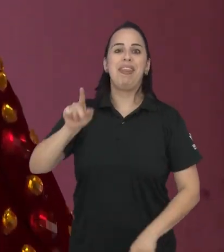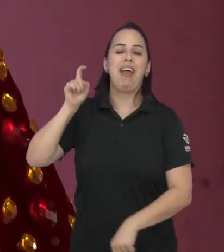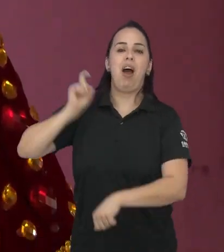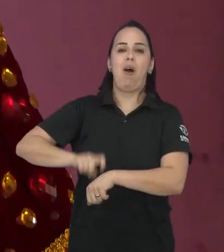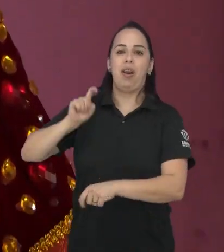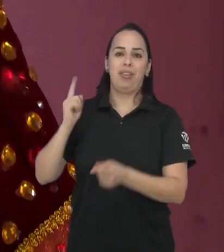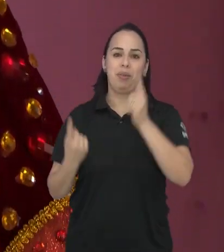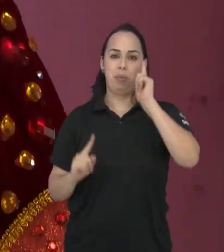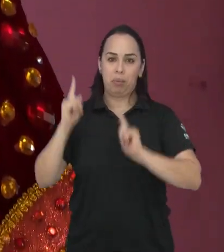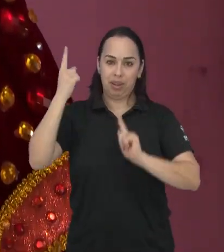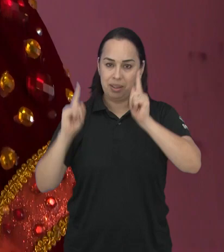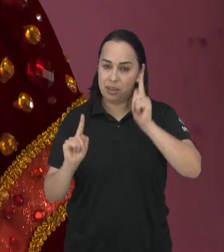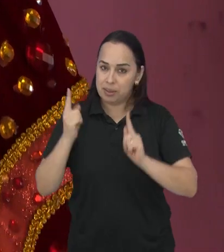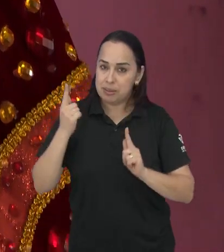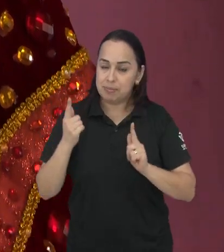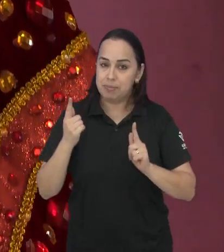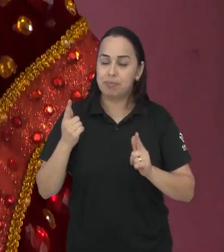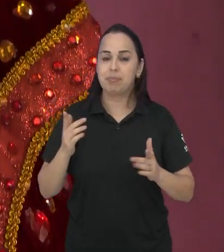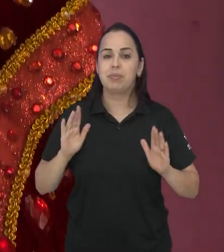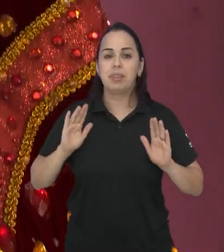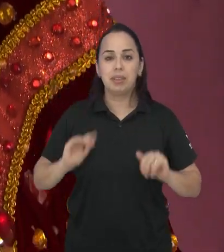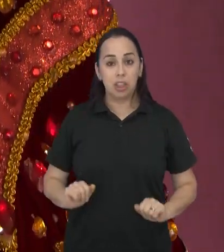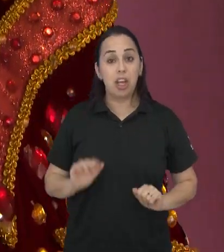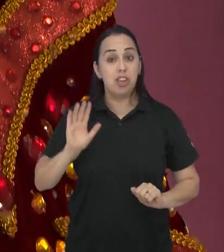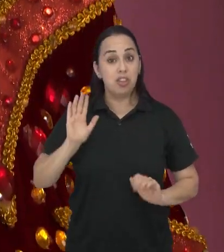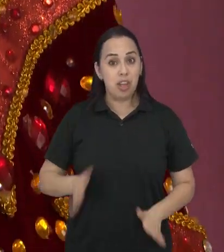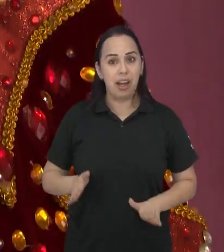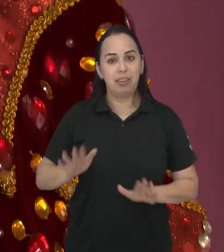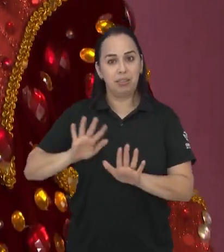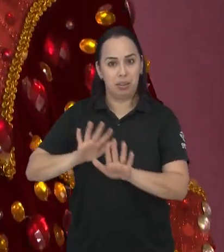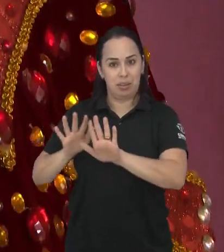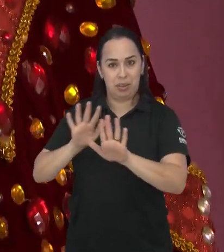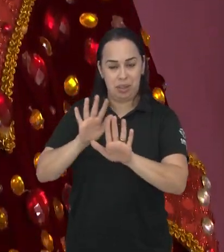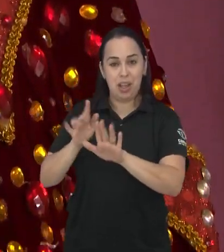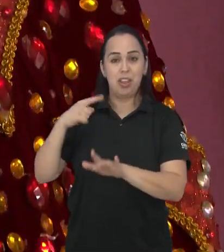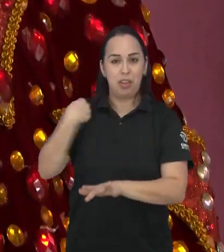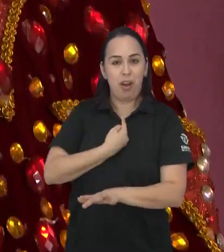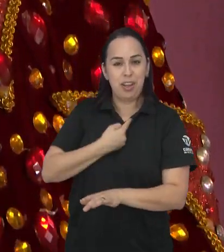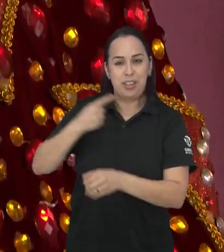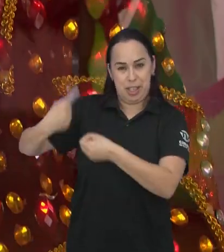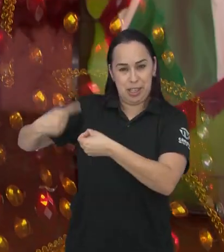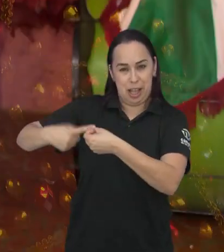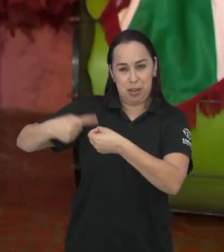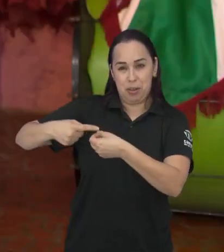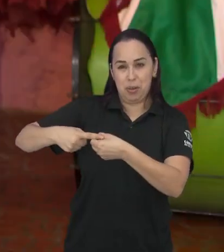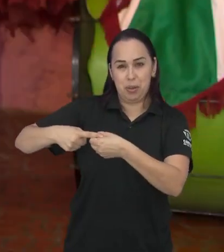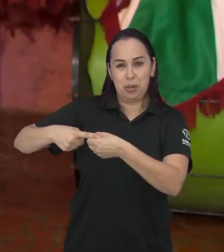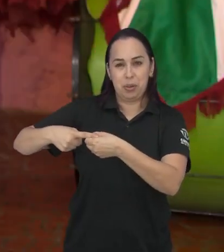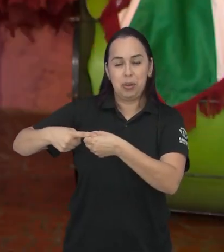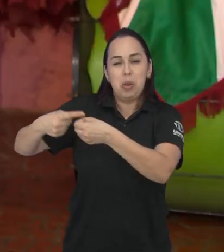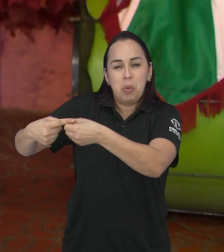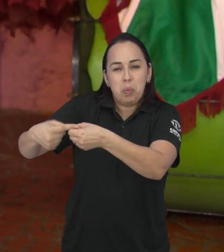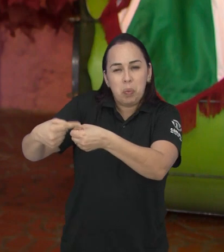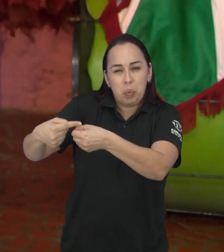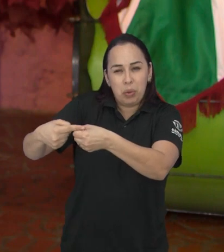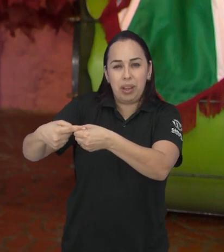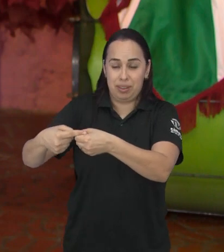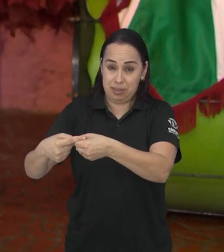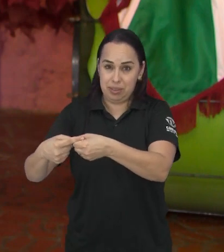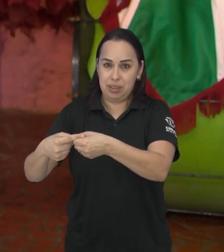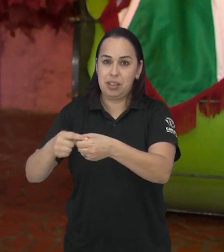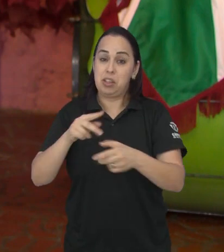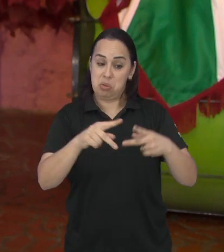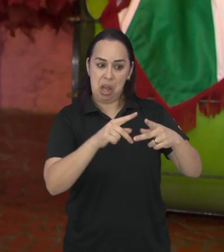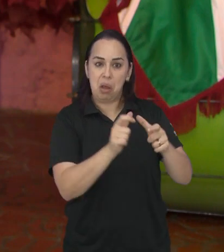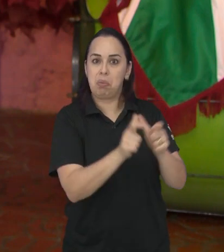preparando para serem utilizadas no carnaval da melhor forma possível. Nós chegamos a desfilar para uma cidade do interior, né? Mesmo São José sendo uma cidade grande,